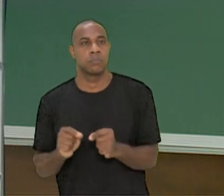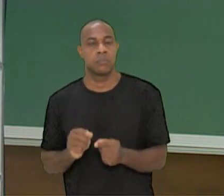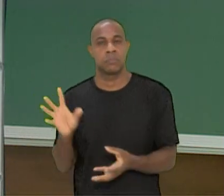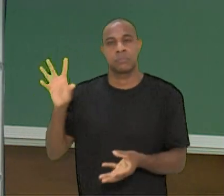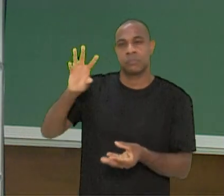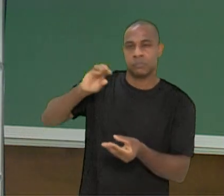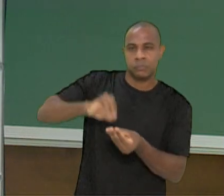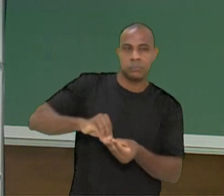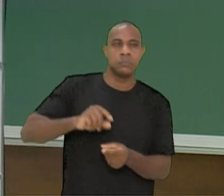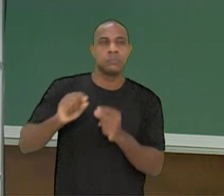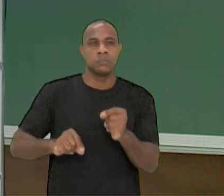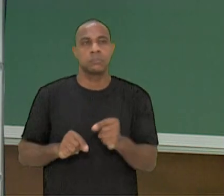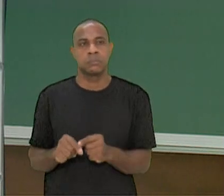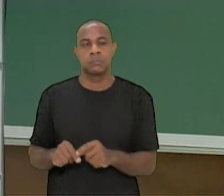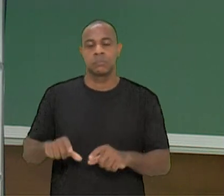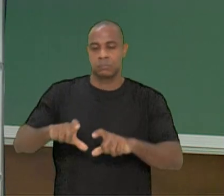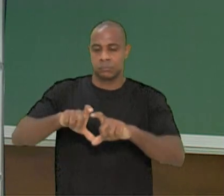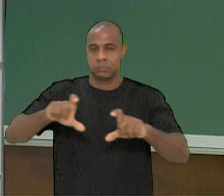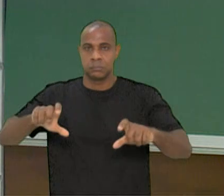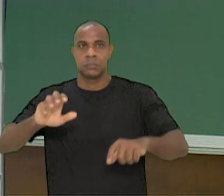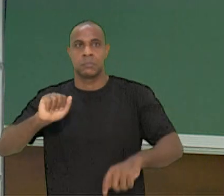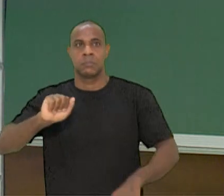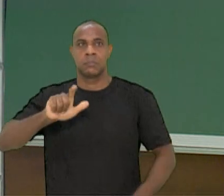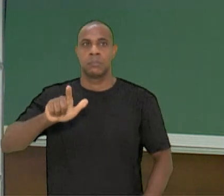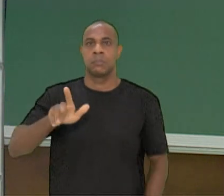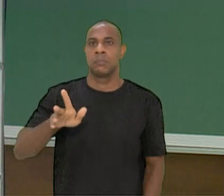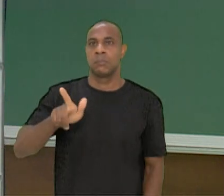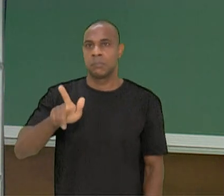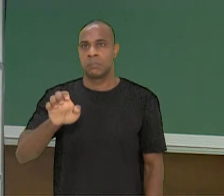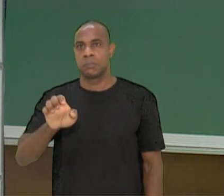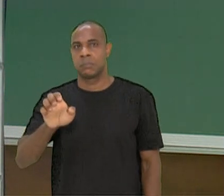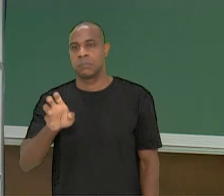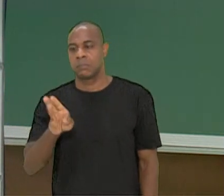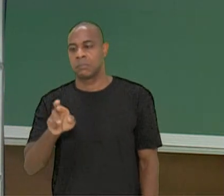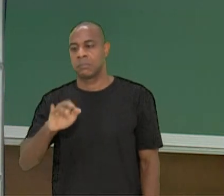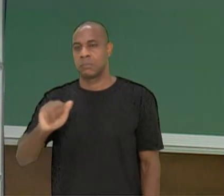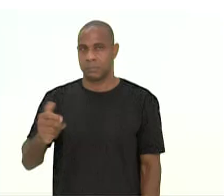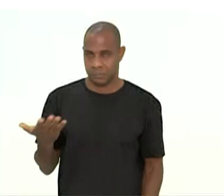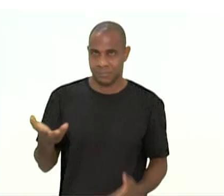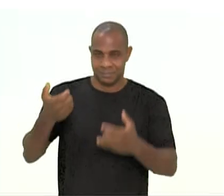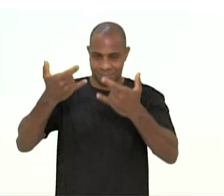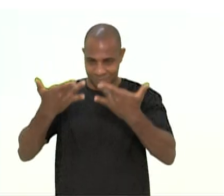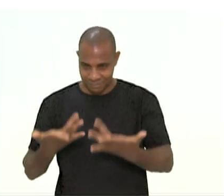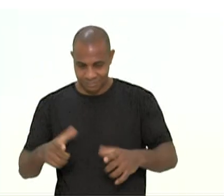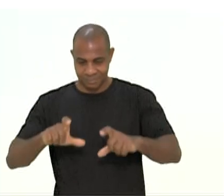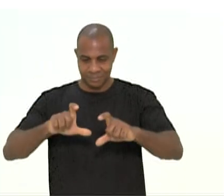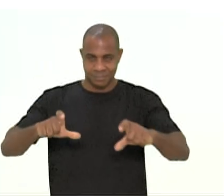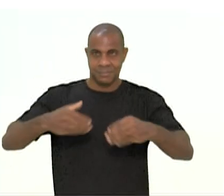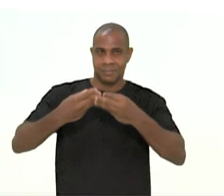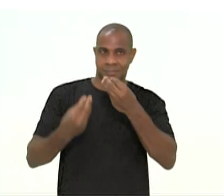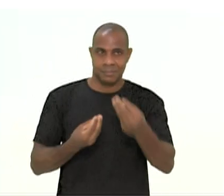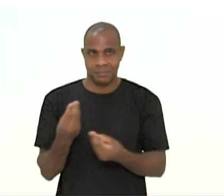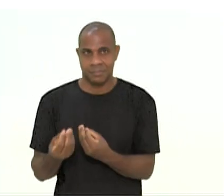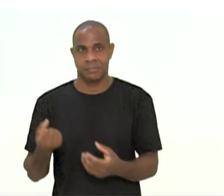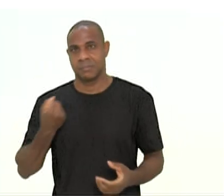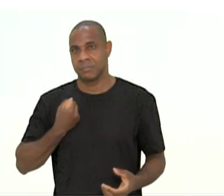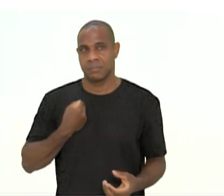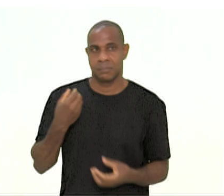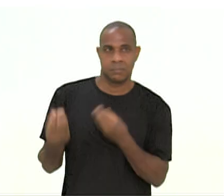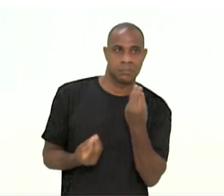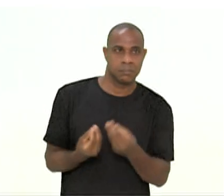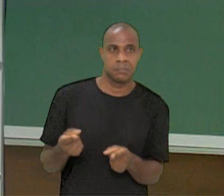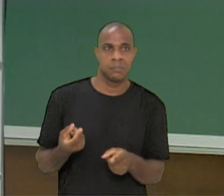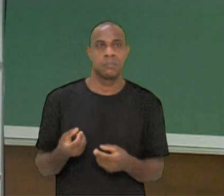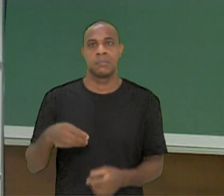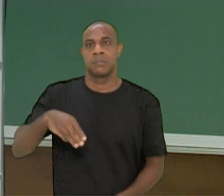Retomamos tudo de expressões algébricas que nós já tínhamos visto antes, né? Pelo menos a parte inicial. Né? Falamos de valor numérico e falamos de